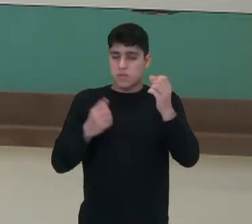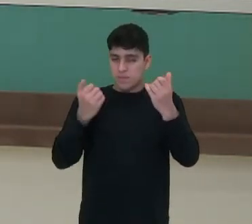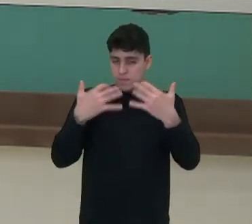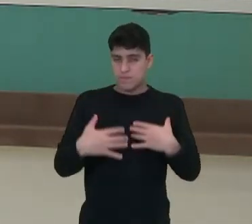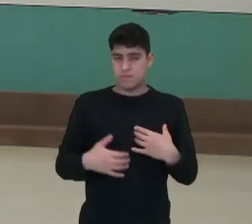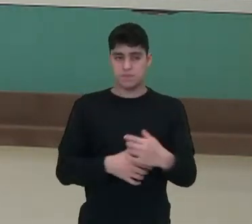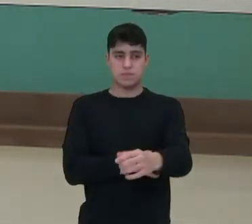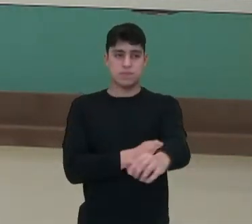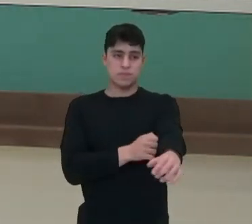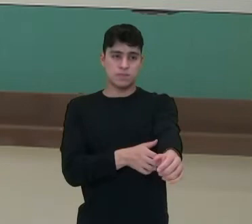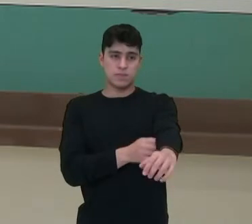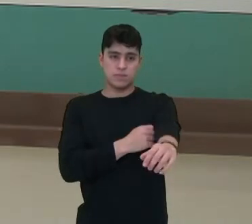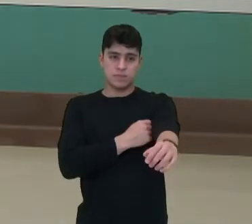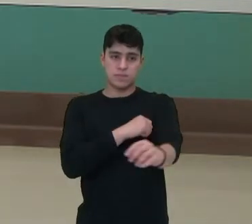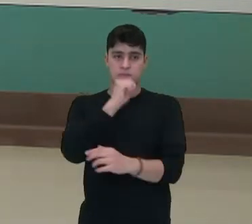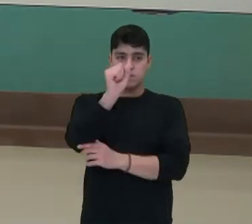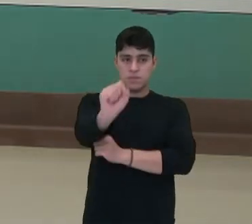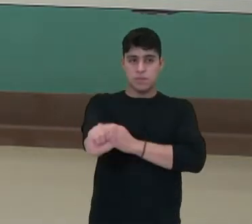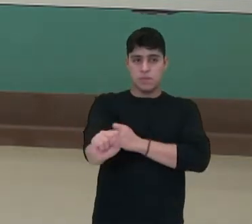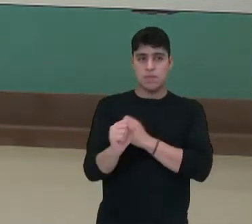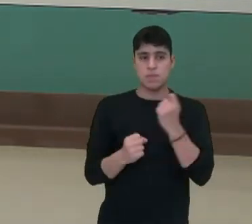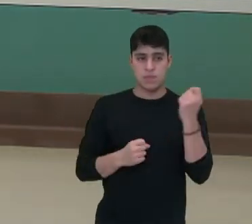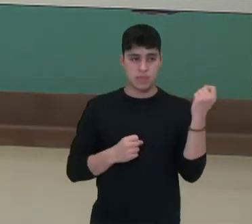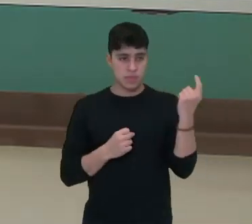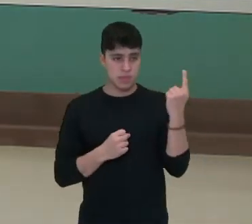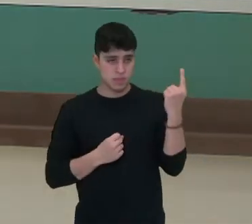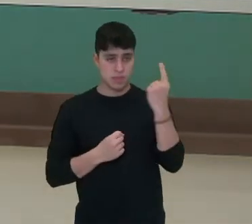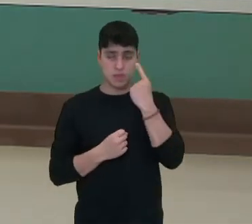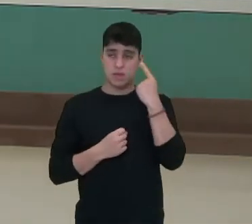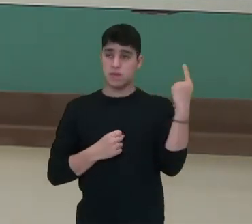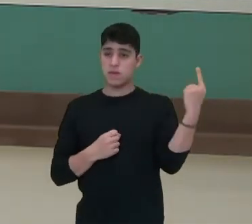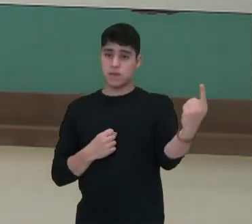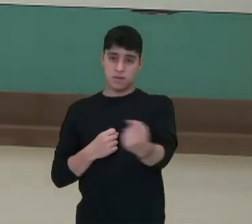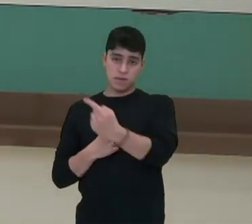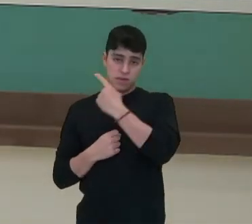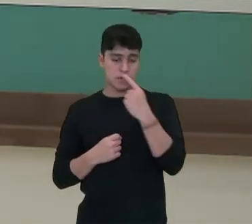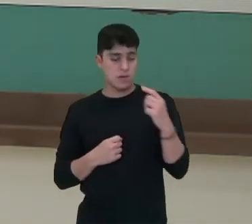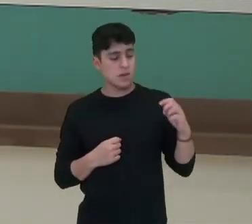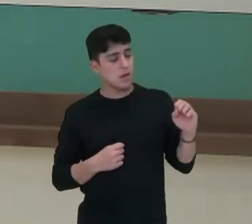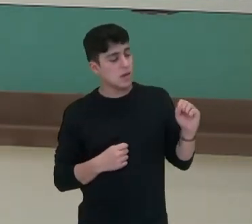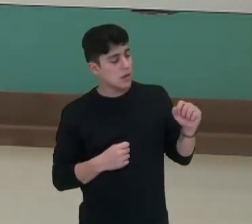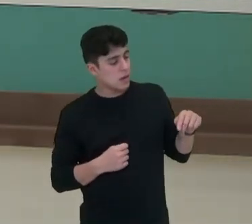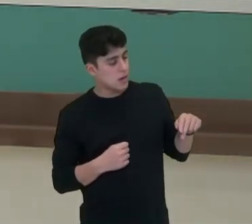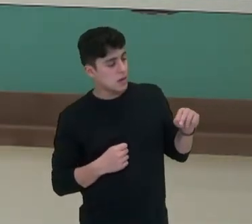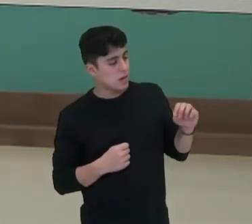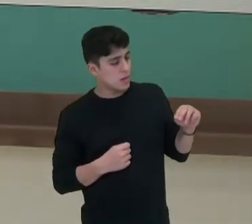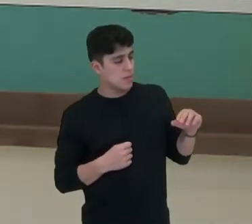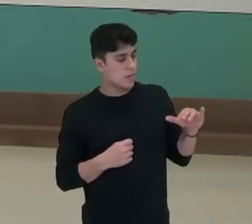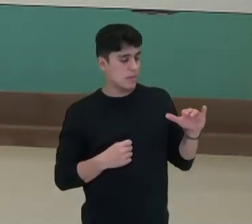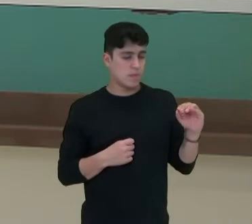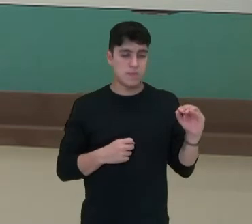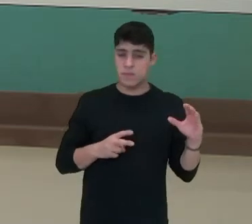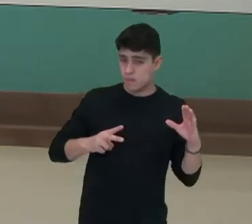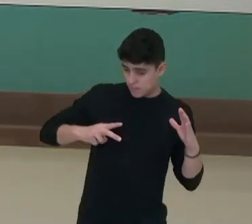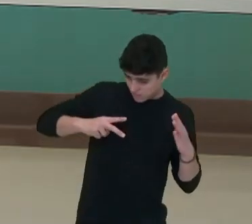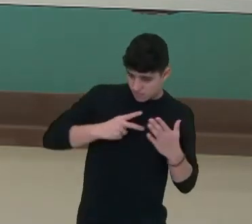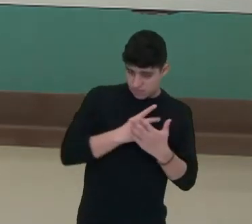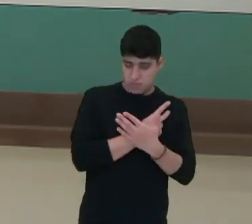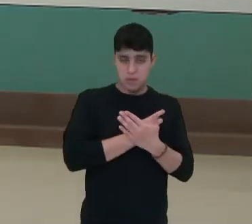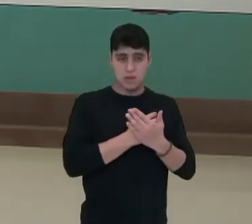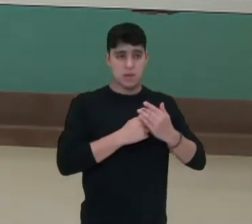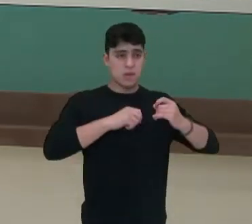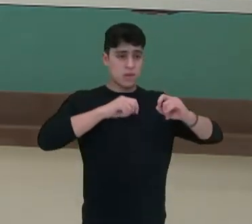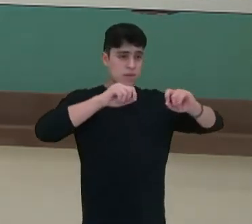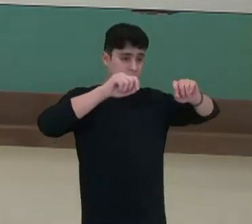de agora. Então, na primeira imagem na esquerda, nós temos o AVC isquêmico. O que acontece? Demos um zoom aqui